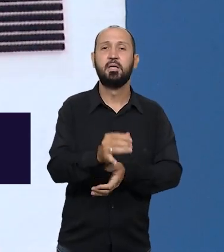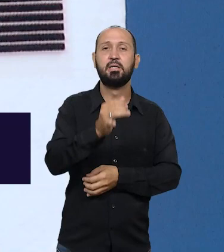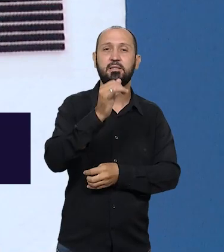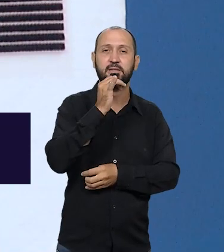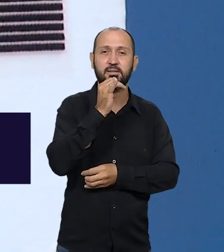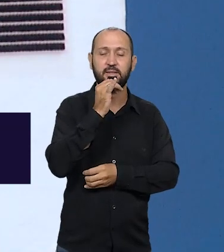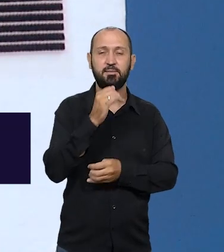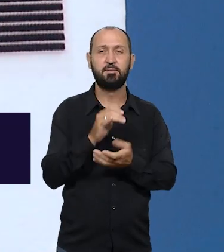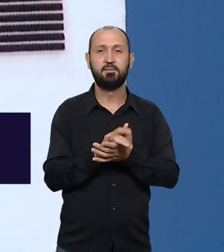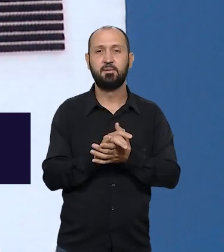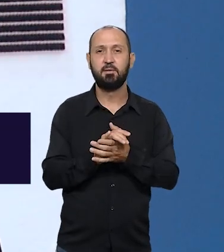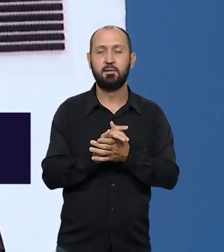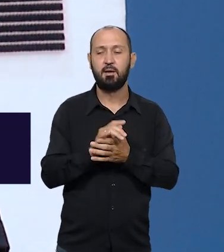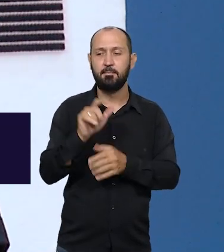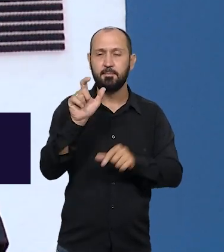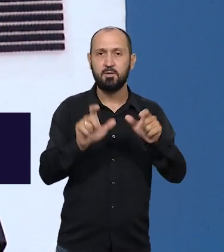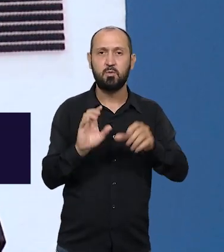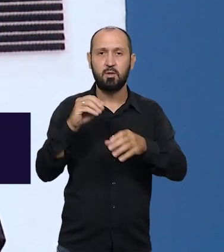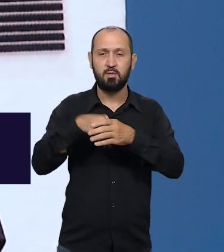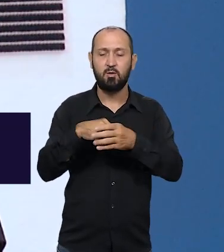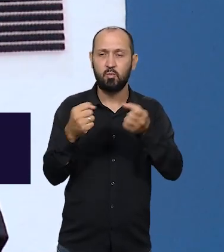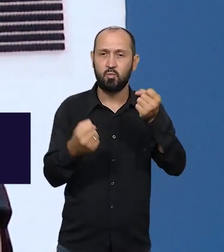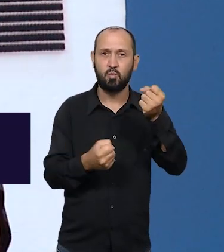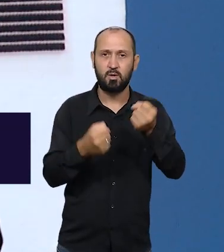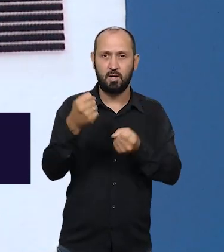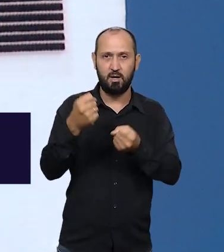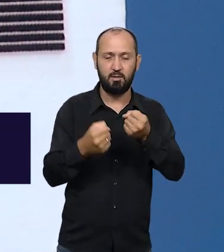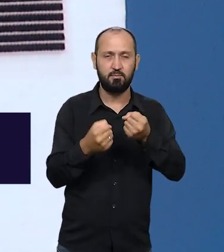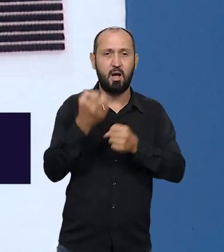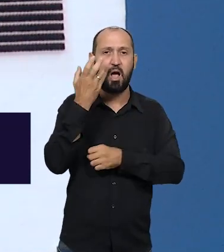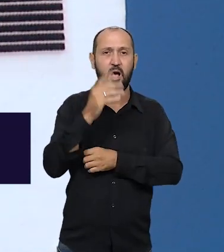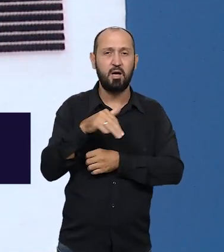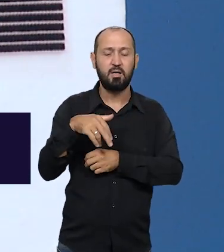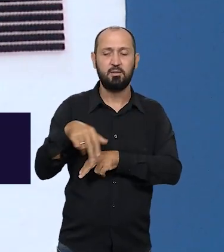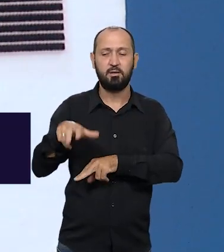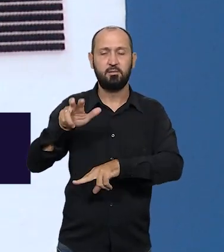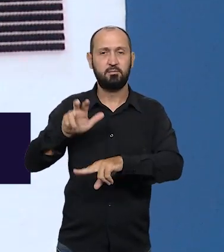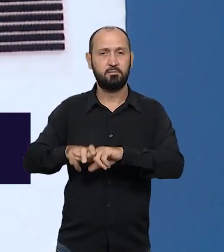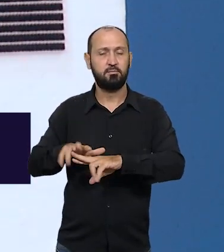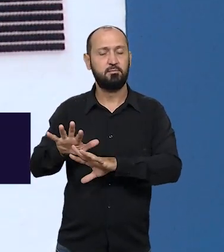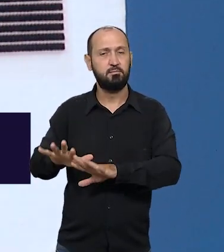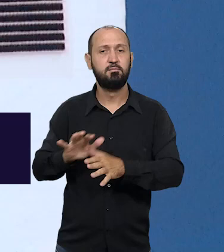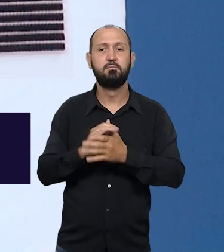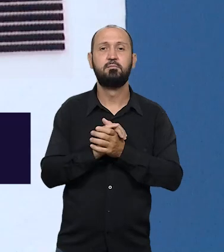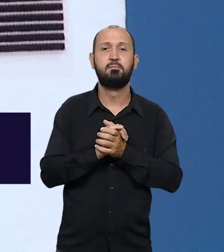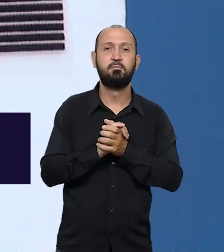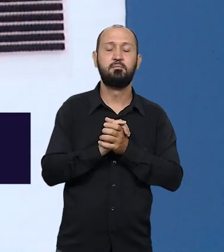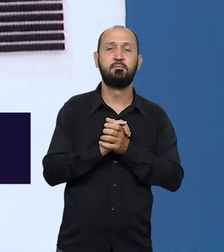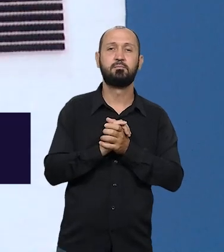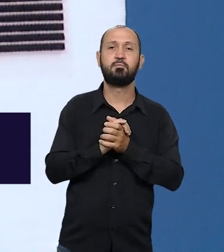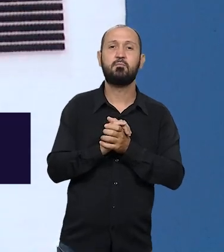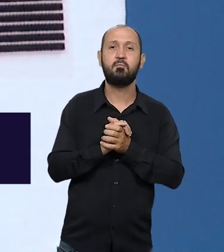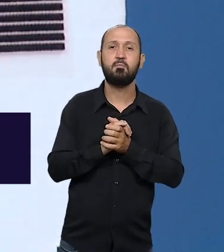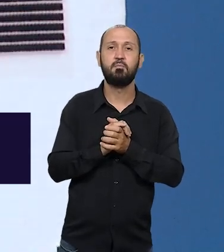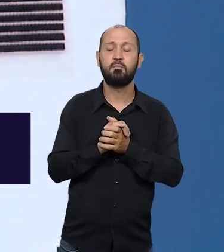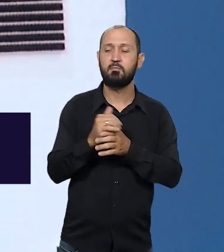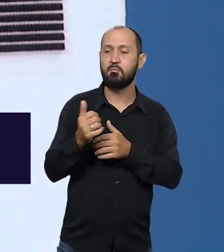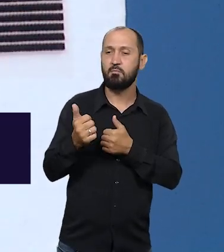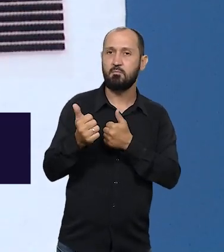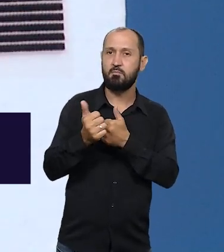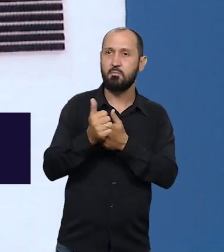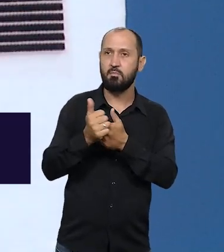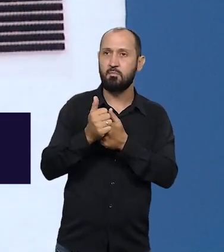carro, a criança lá na cadeirinha, aí chega próximo do posto da Polícia Rodoviária Federal, e ela está